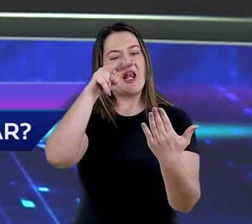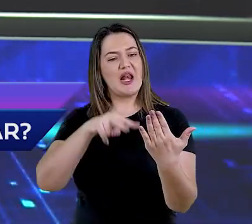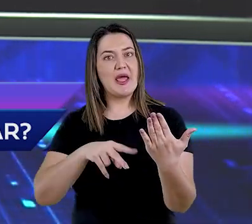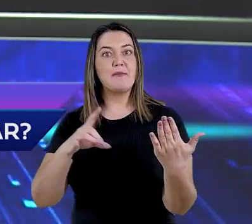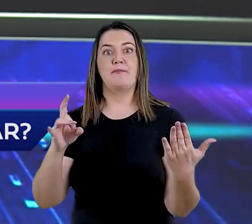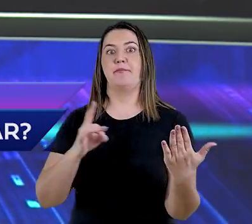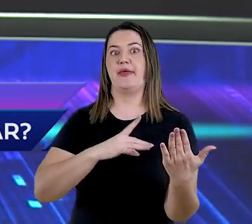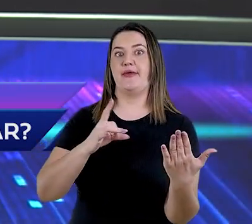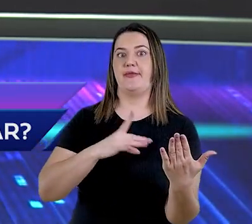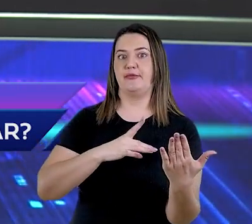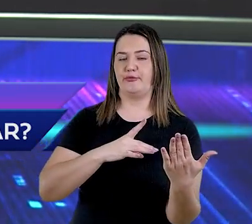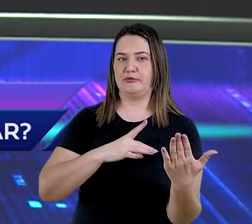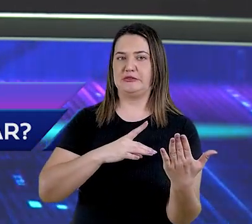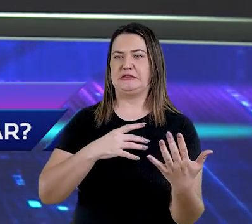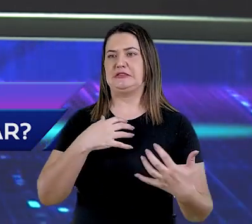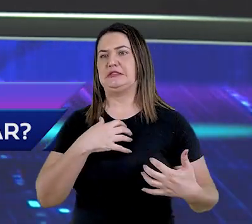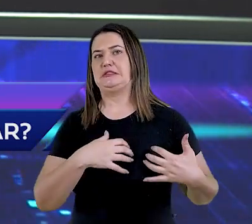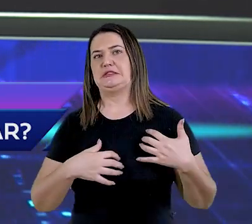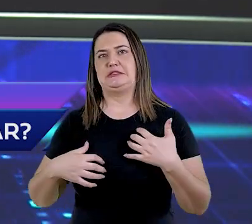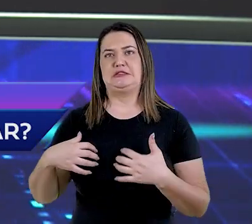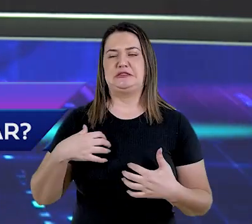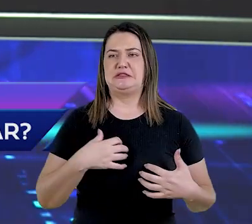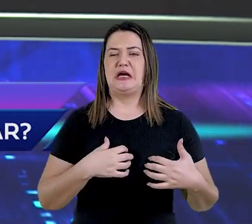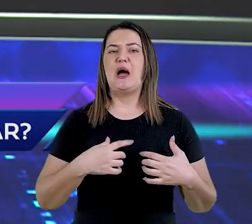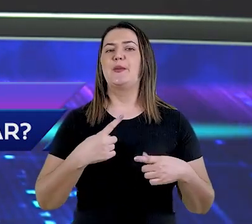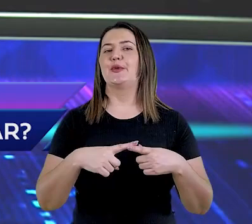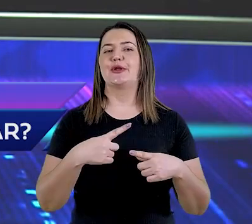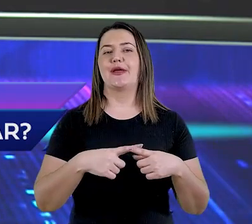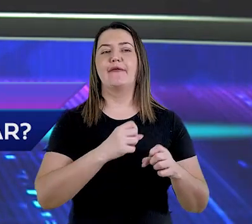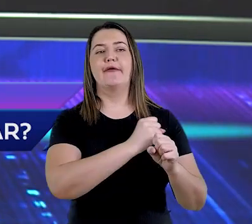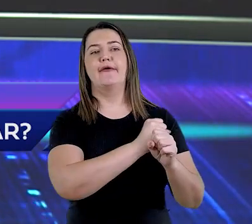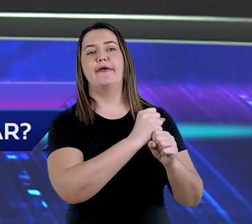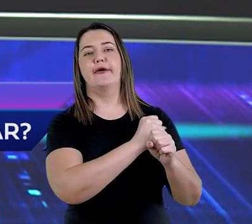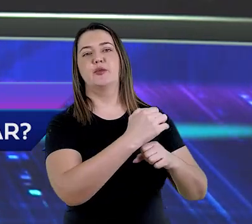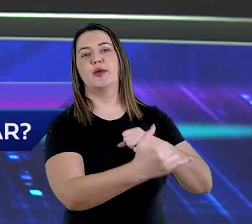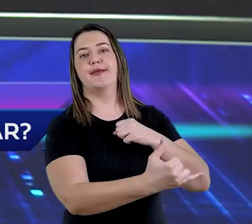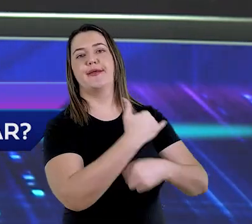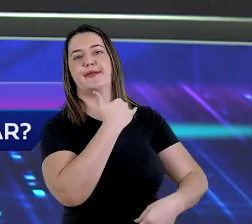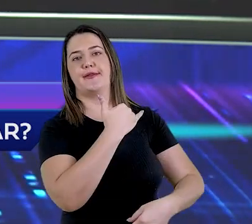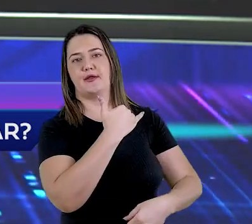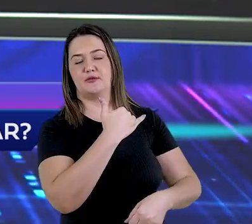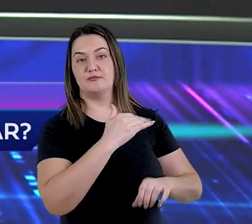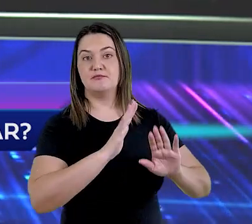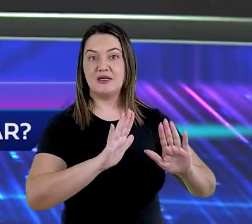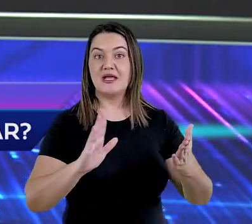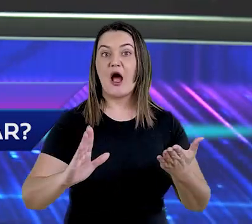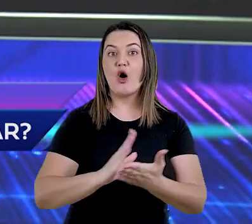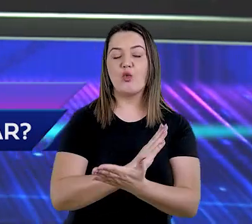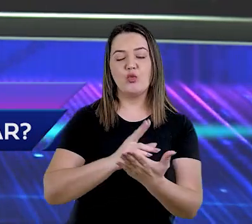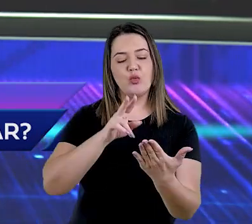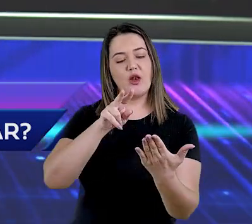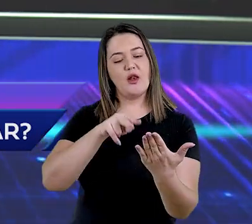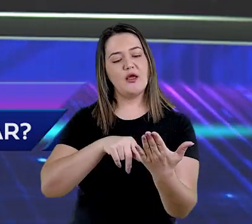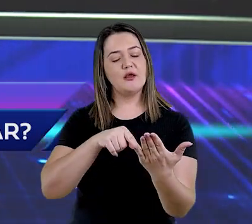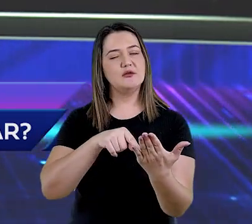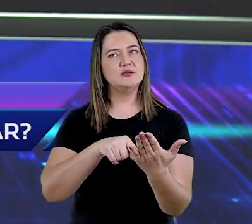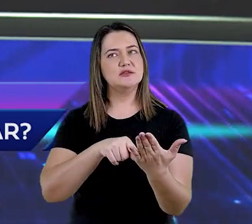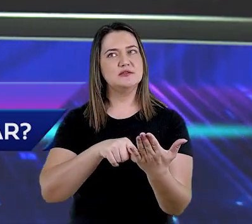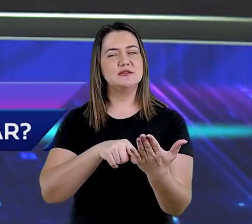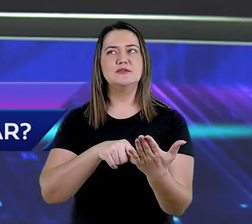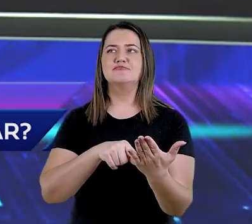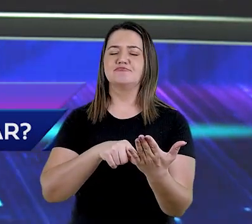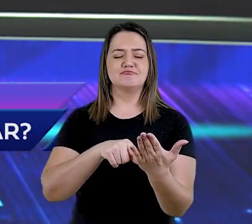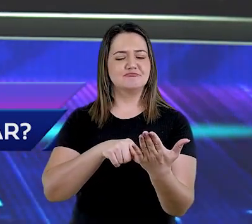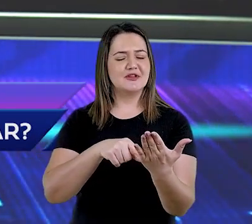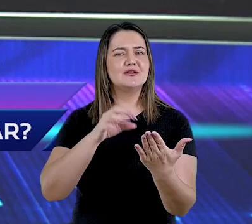lamentar quando compreendem que foram enganadas durante toda a vida, mas outros vão dar graças a